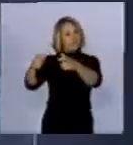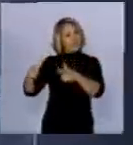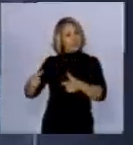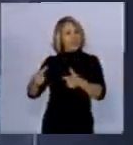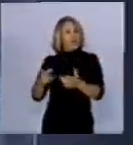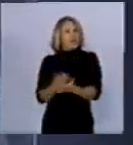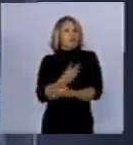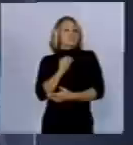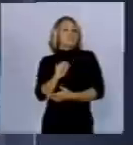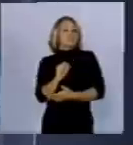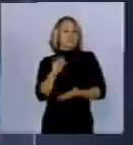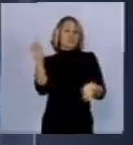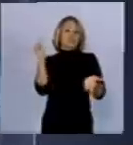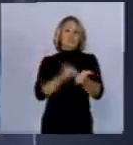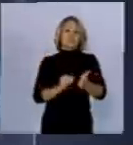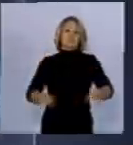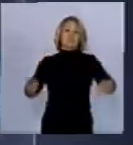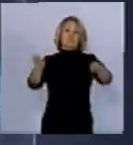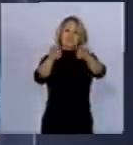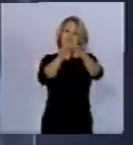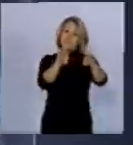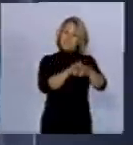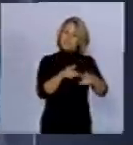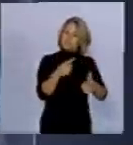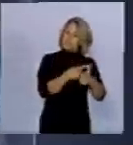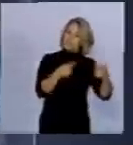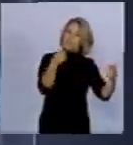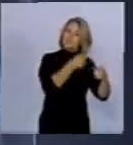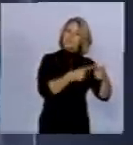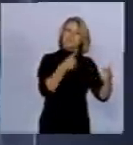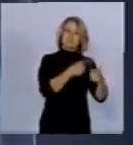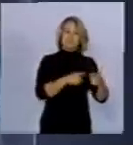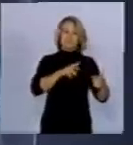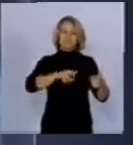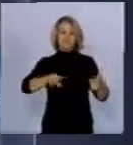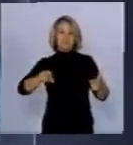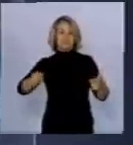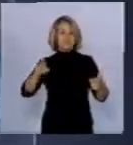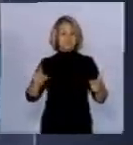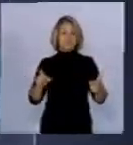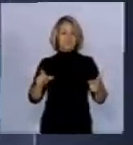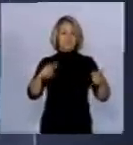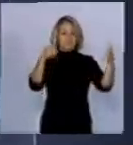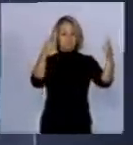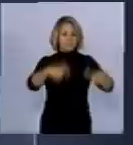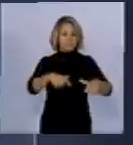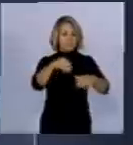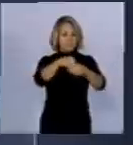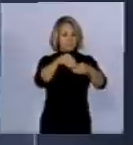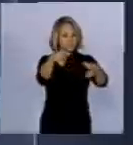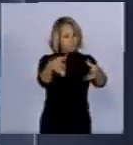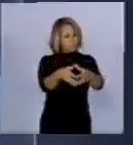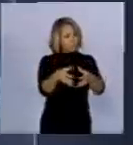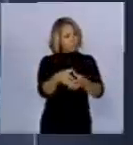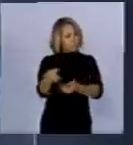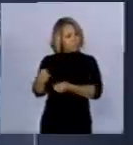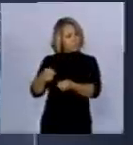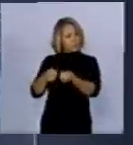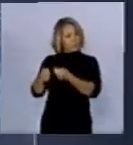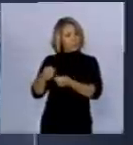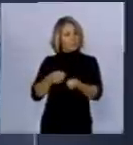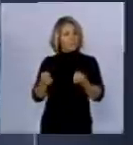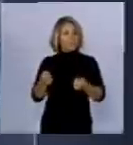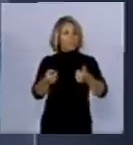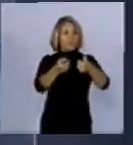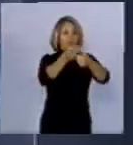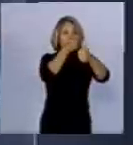gera desequilíbrios e problemas eh eh estruturais num num determinado setor econômico o primeiro